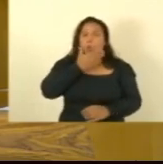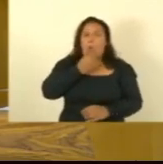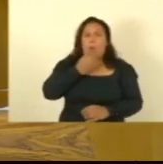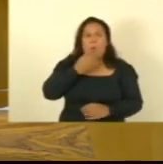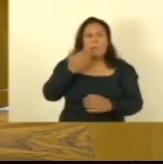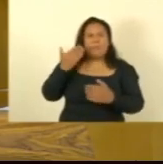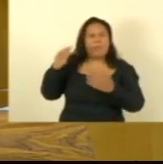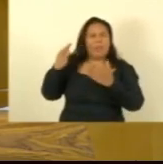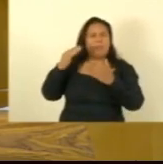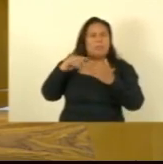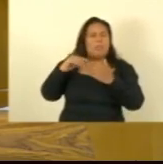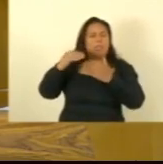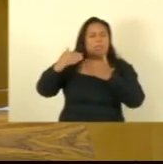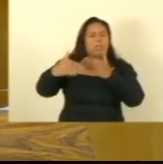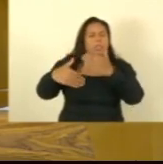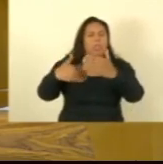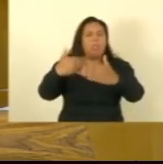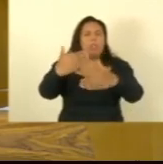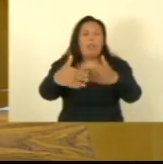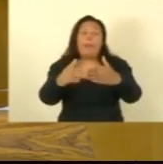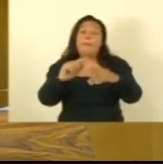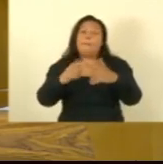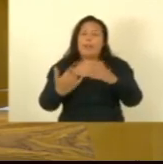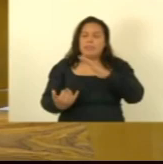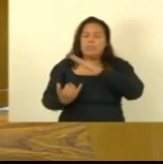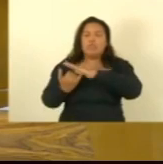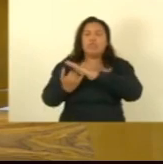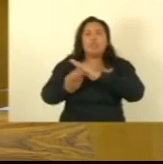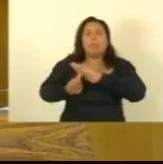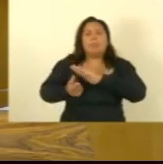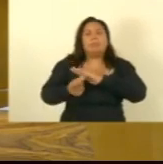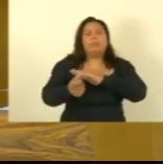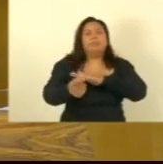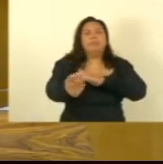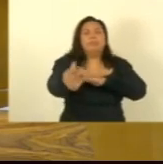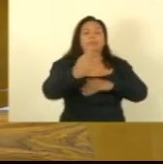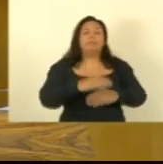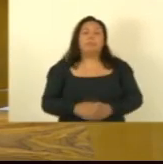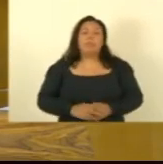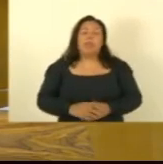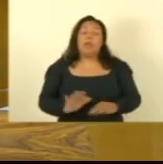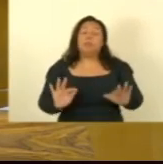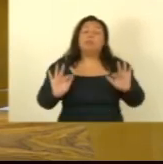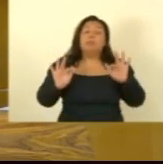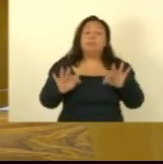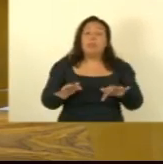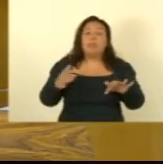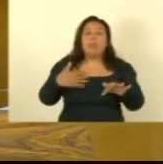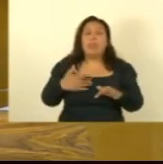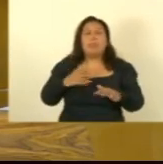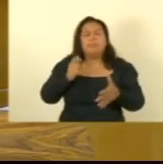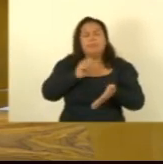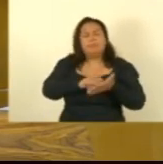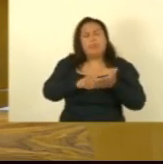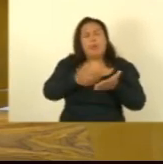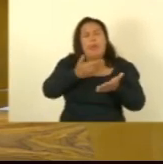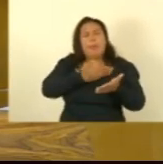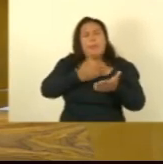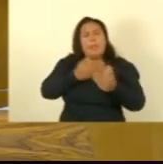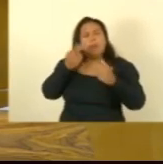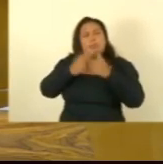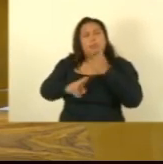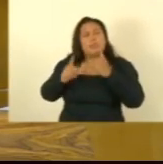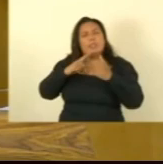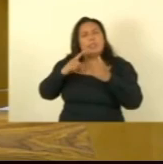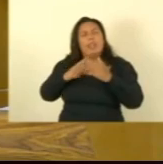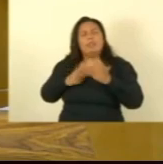passam, mas as instituições ficam. Enfim, de uma notável amiga da UFS veio uma